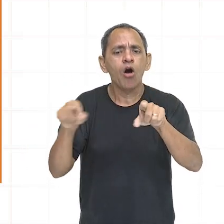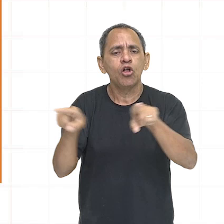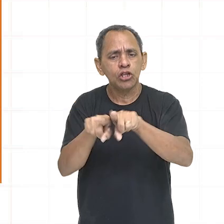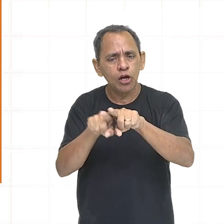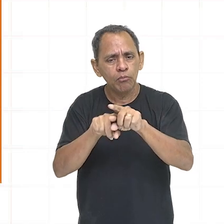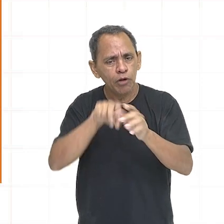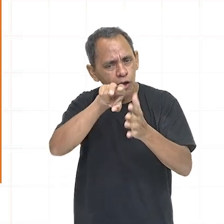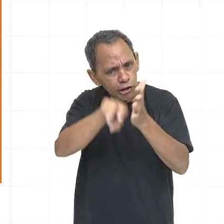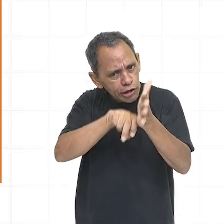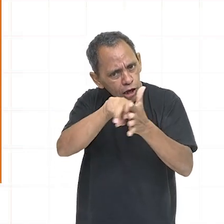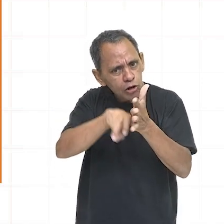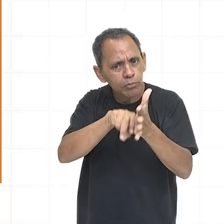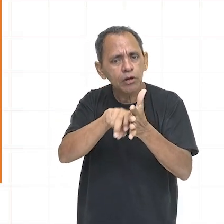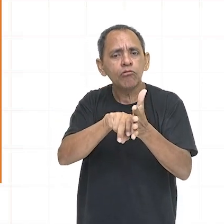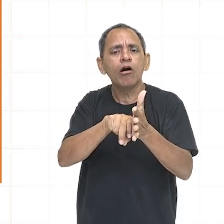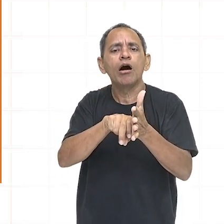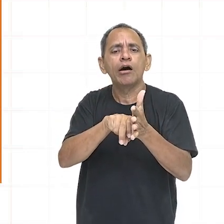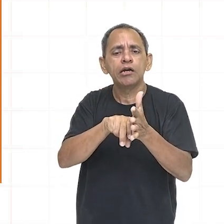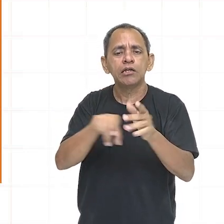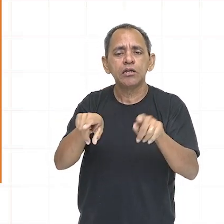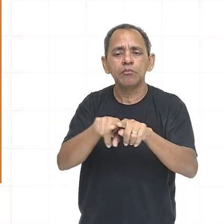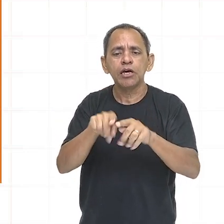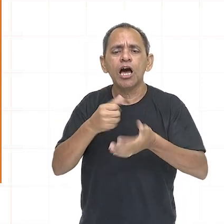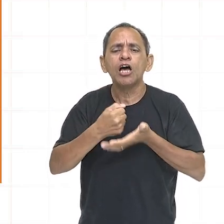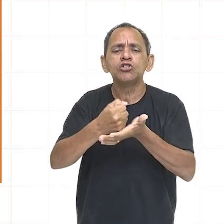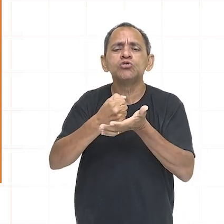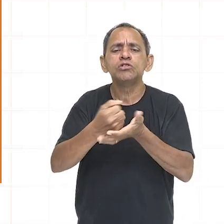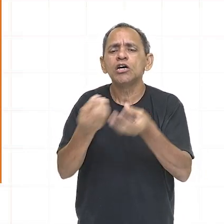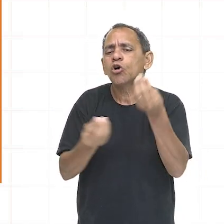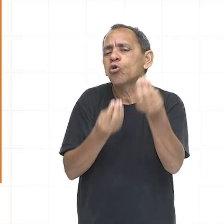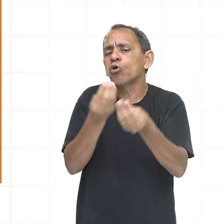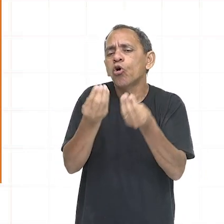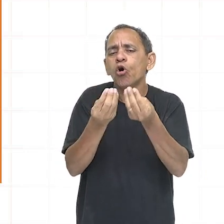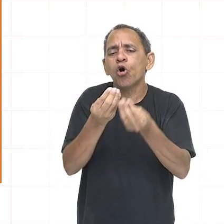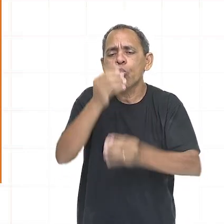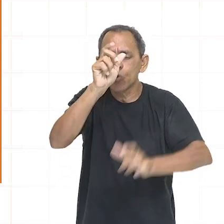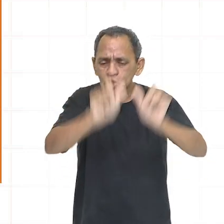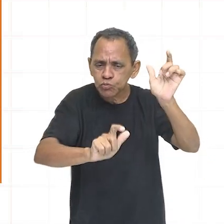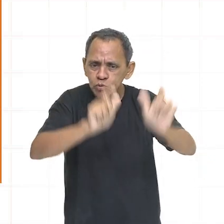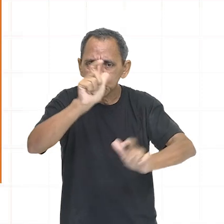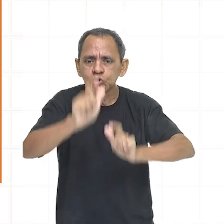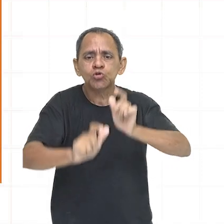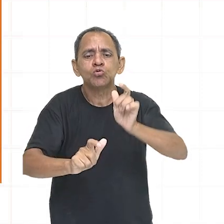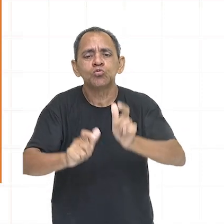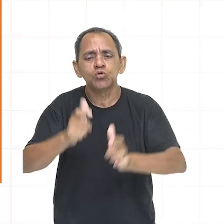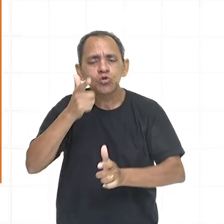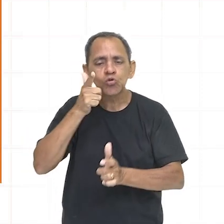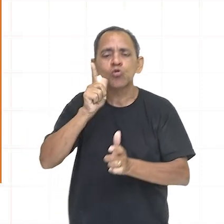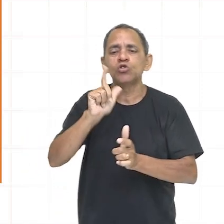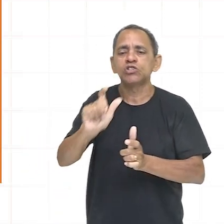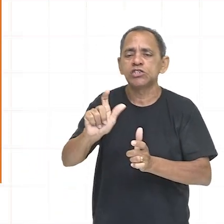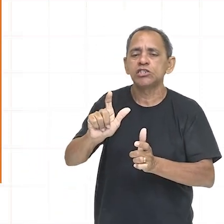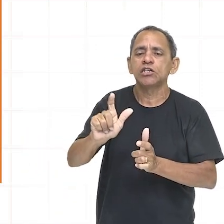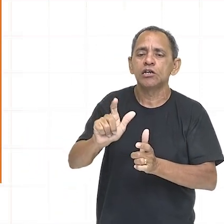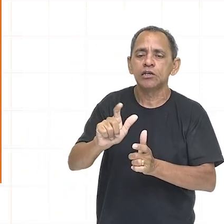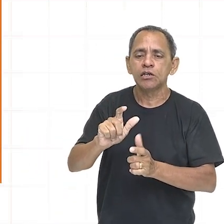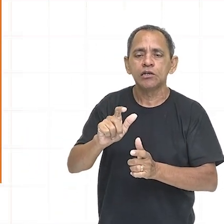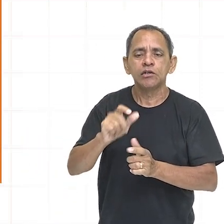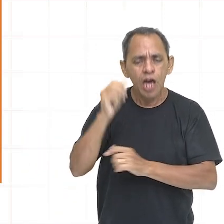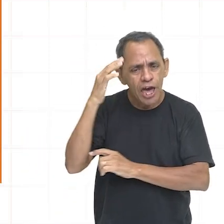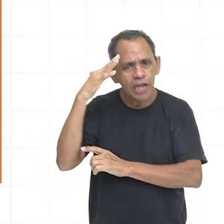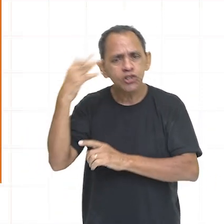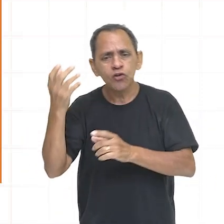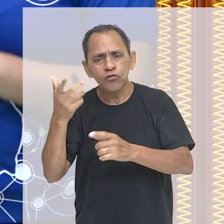agropecuária, isso, gente, vai fazer com que a gente não fuja aí de determinados problemas, tá? Vamos ter